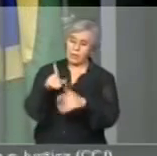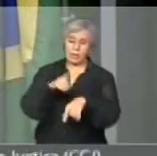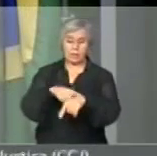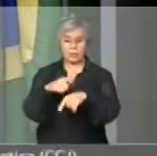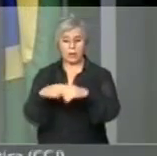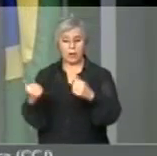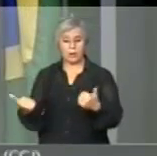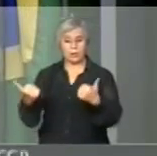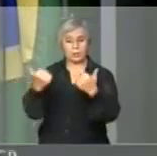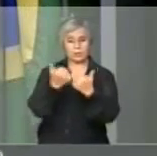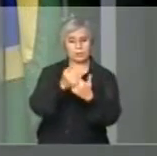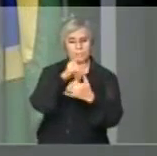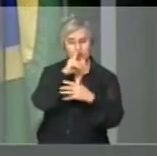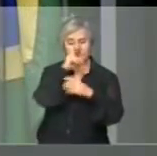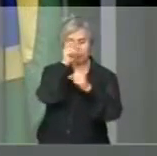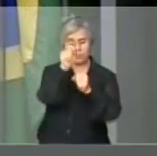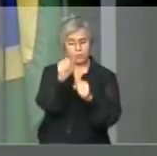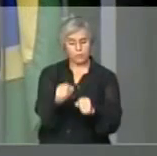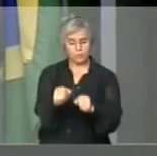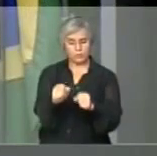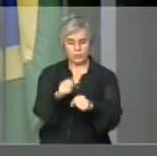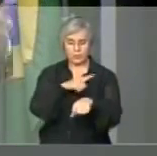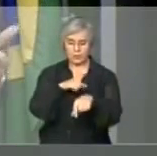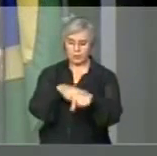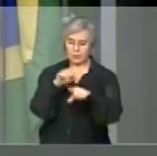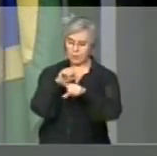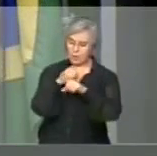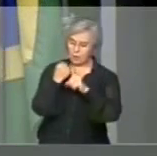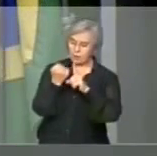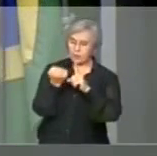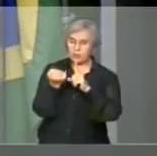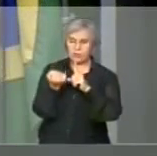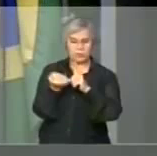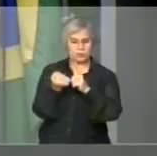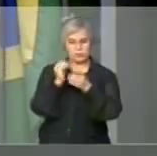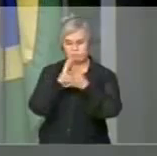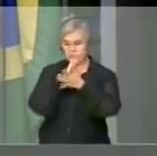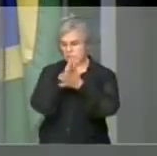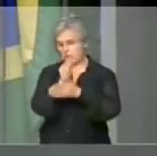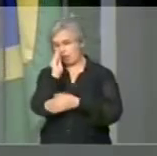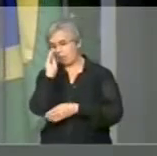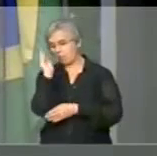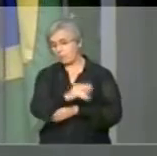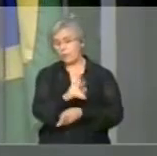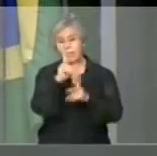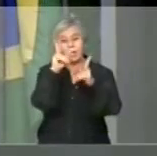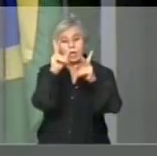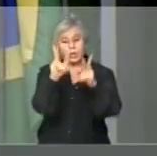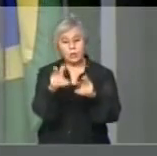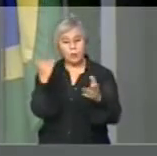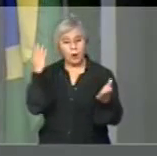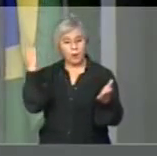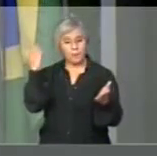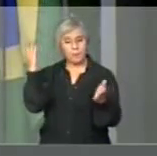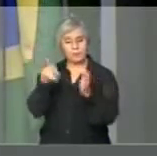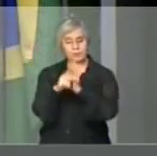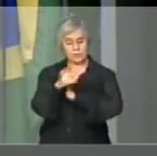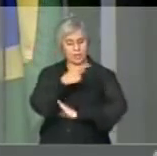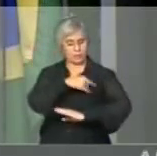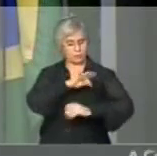assumiu o poder, quando a sociedade se resigna com os mesmos fatos que o Partido dos Trabalhadores